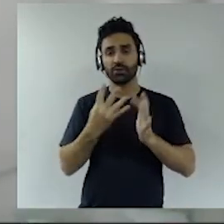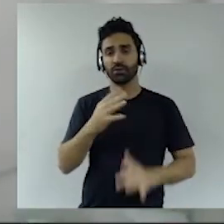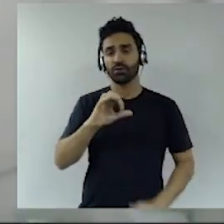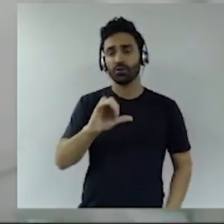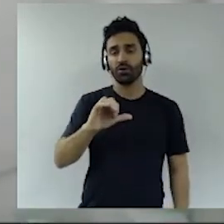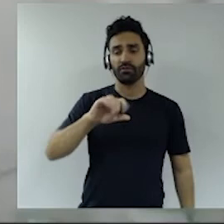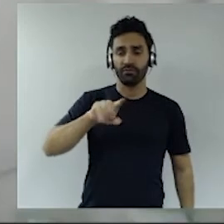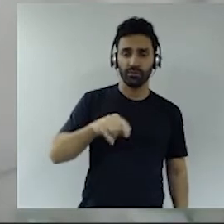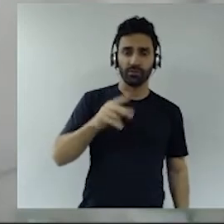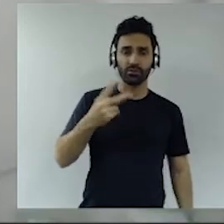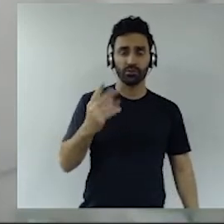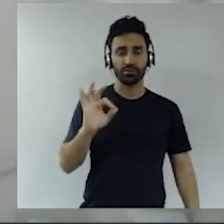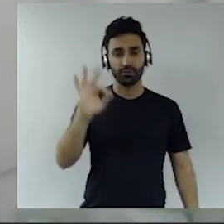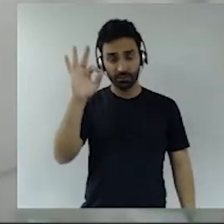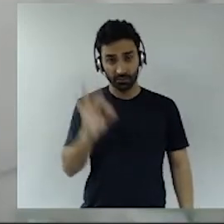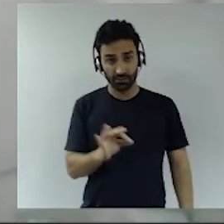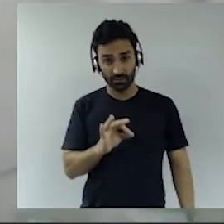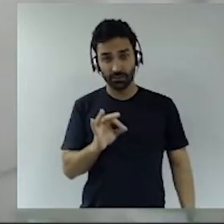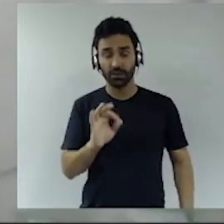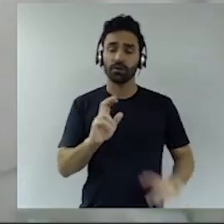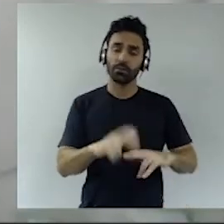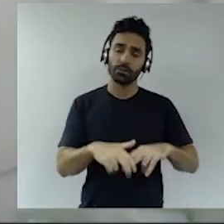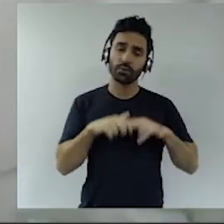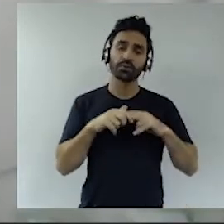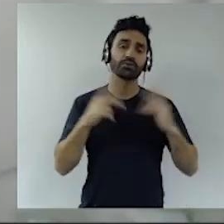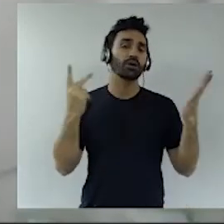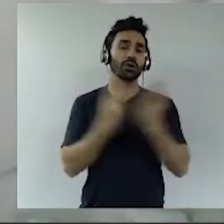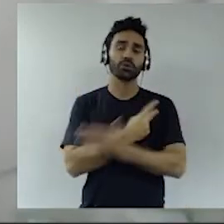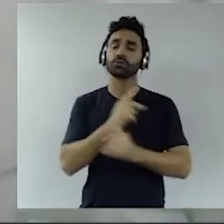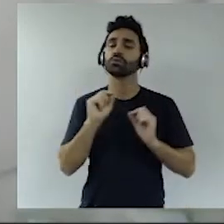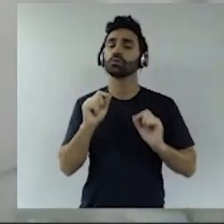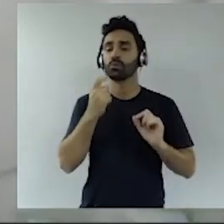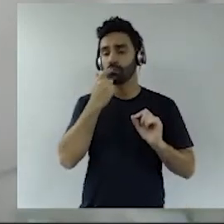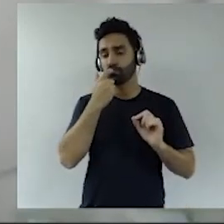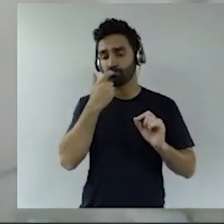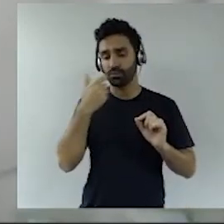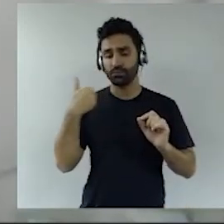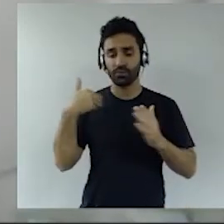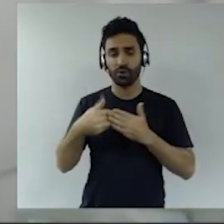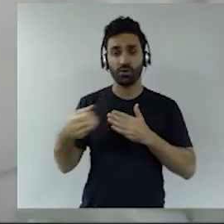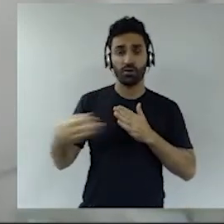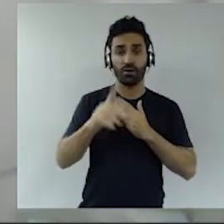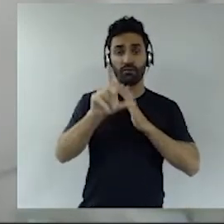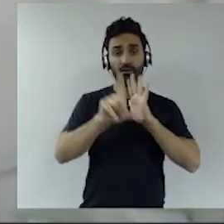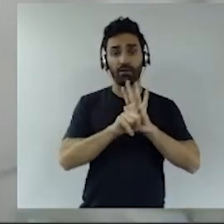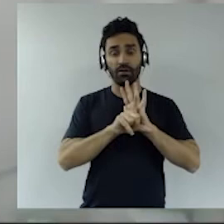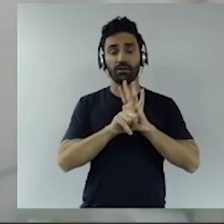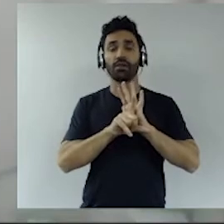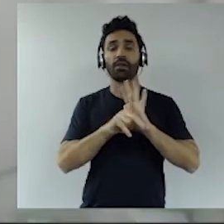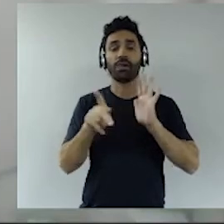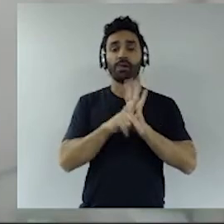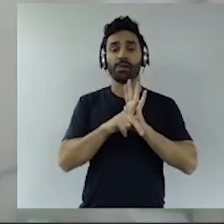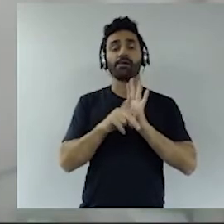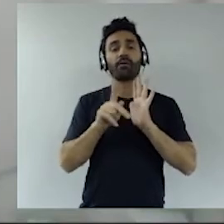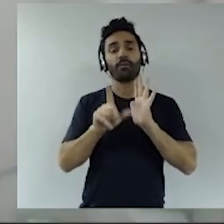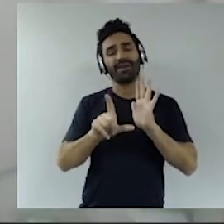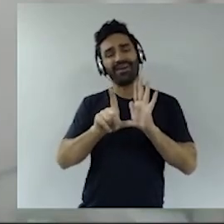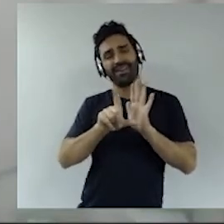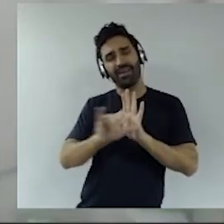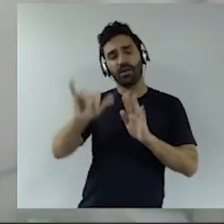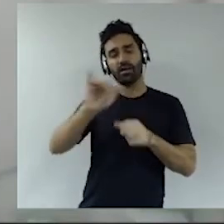49,2%, o que provocou até mesmo uma recente legislação do marco de